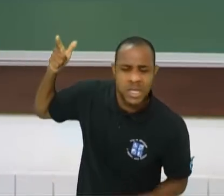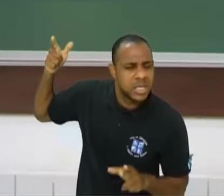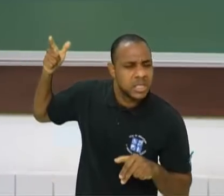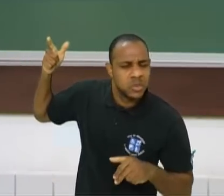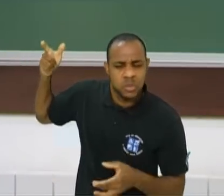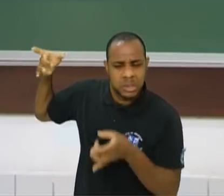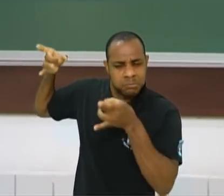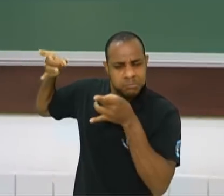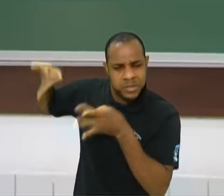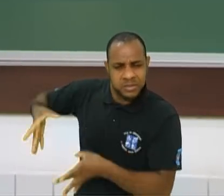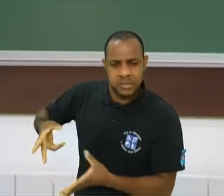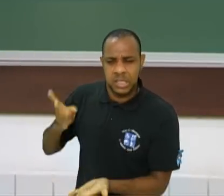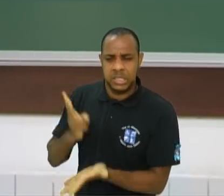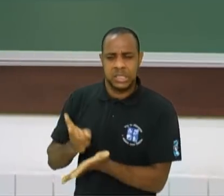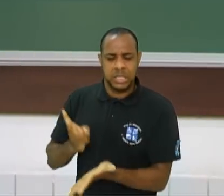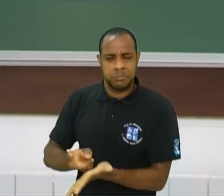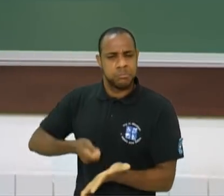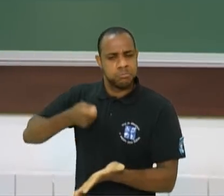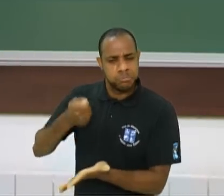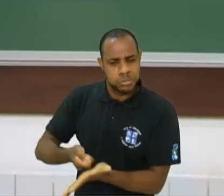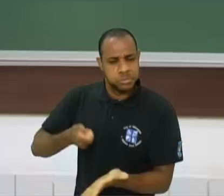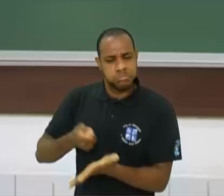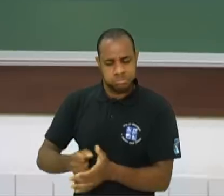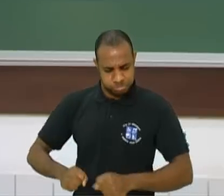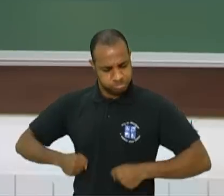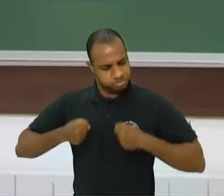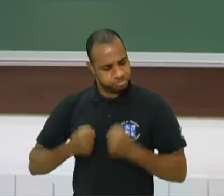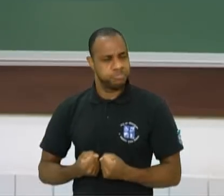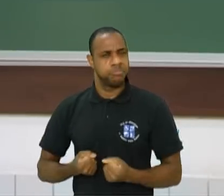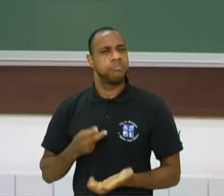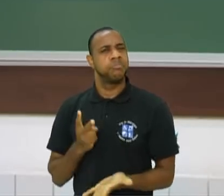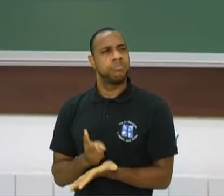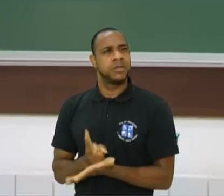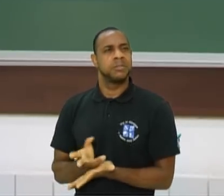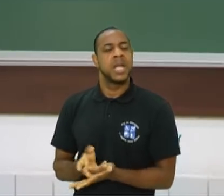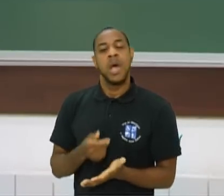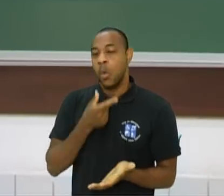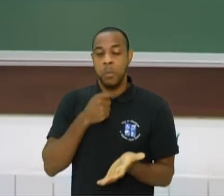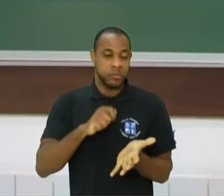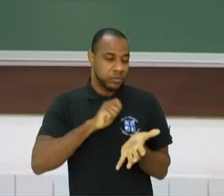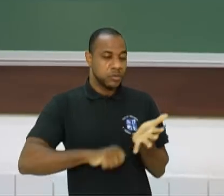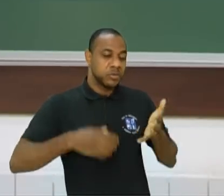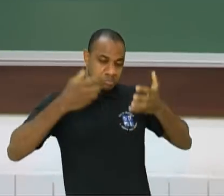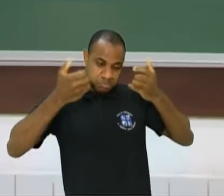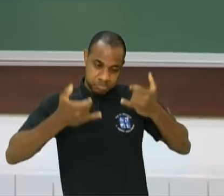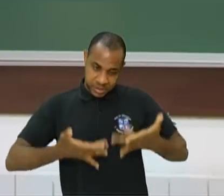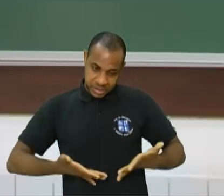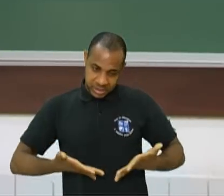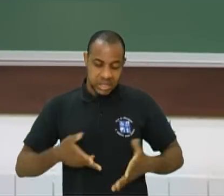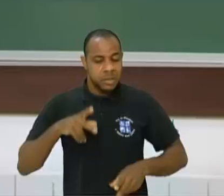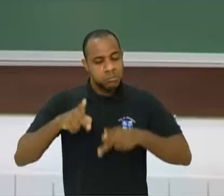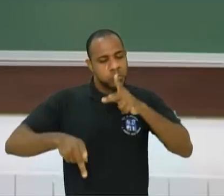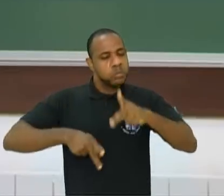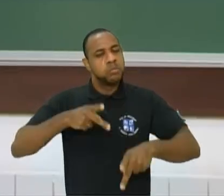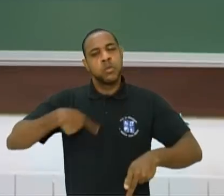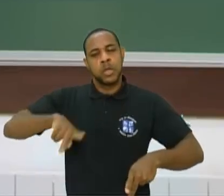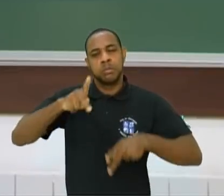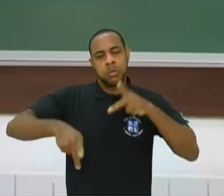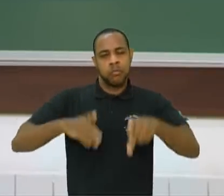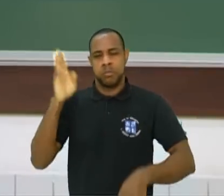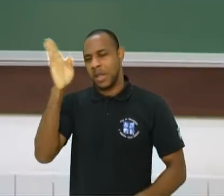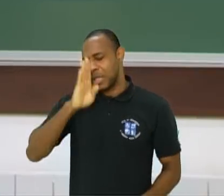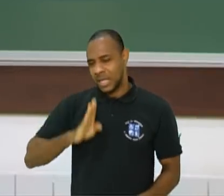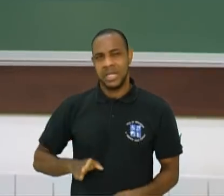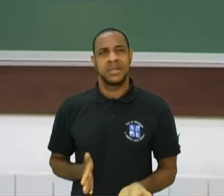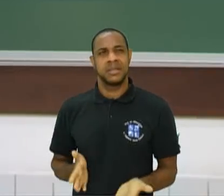estão sempre guerreando, se fortalecendo, né? Então, é um escritor que fala muito do nosso povo, né? E